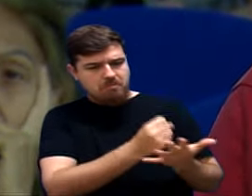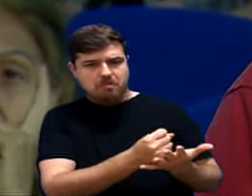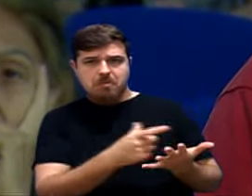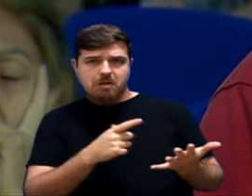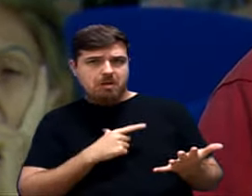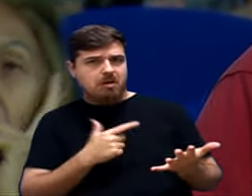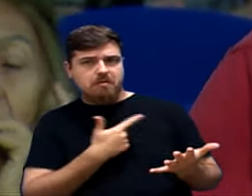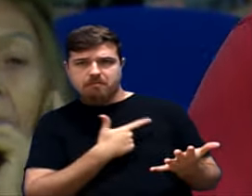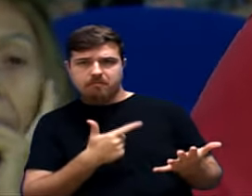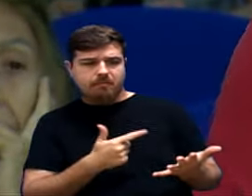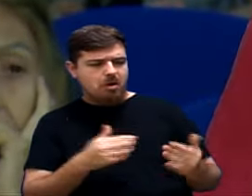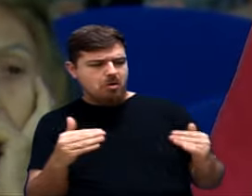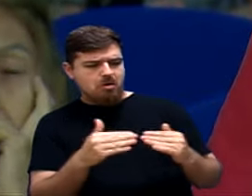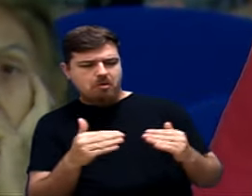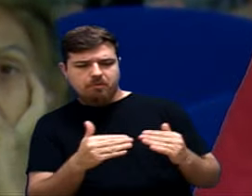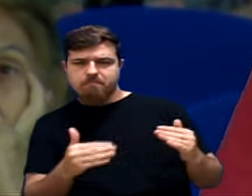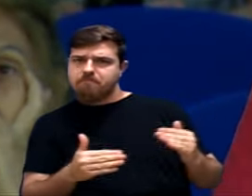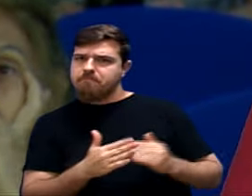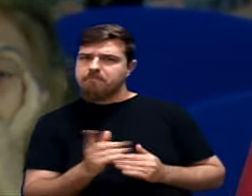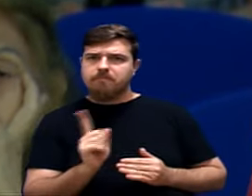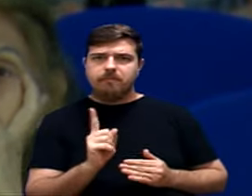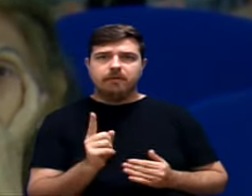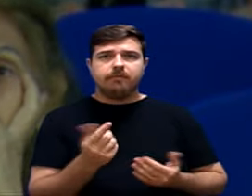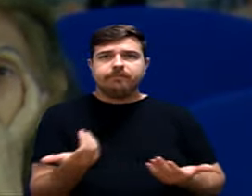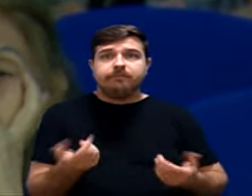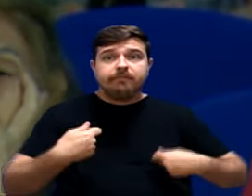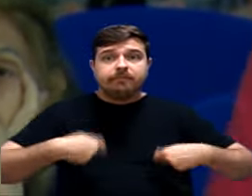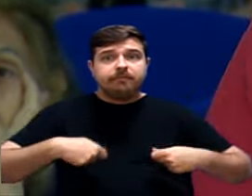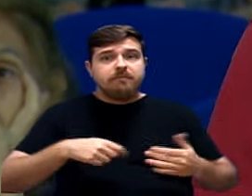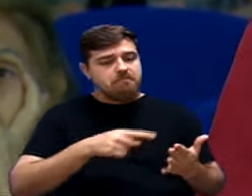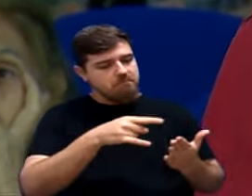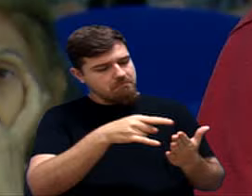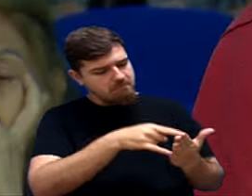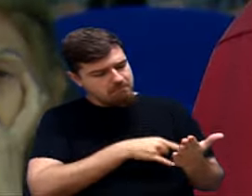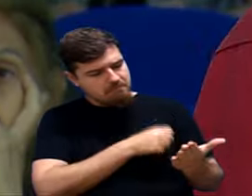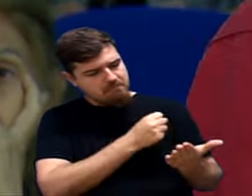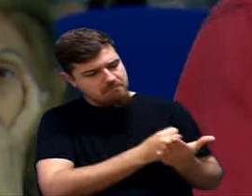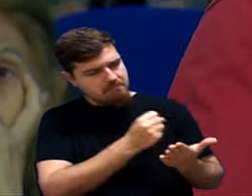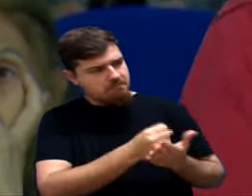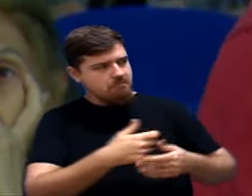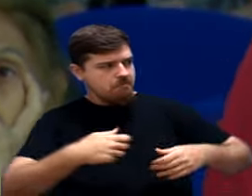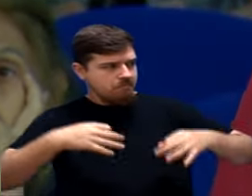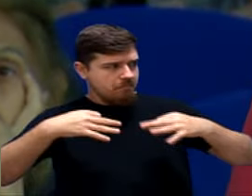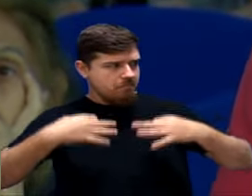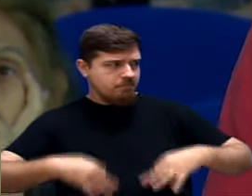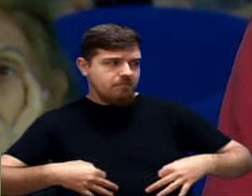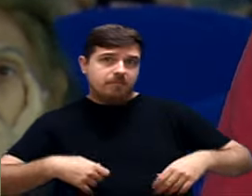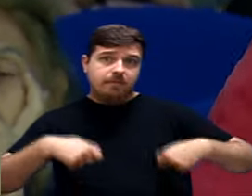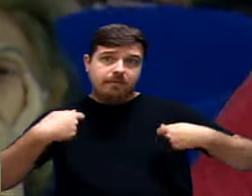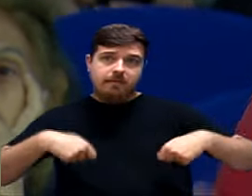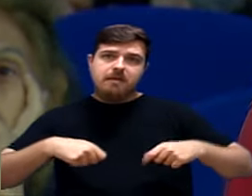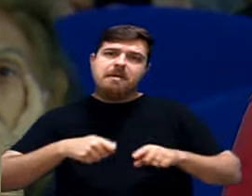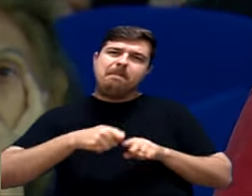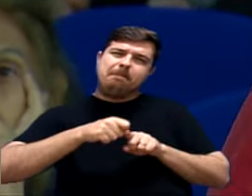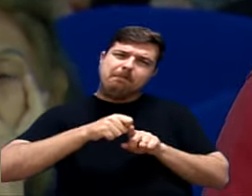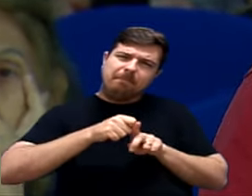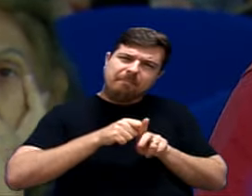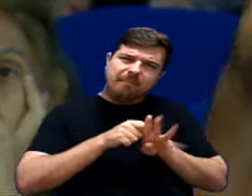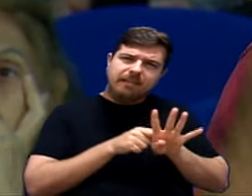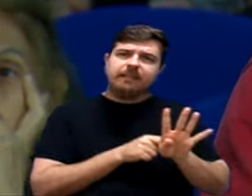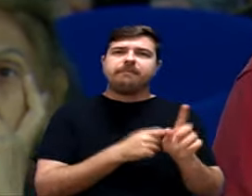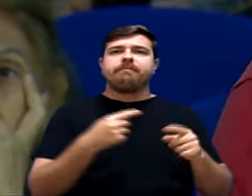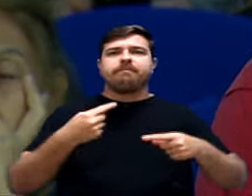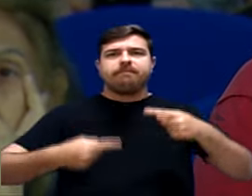isso aqui a gente discorda quando esse documento tiver pronto a gente vai precisar deado a gente vai precisar de meses de